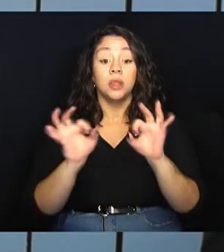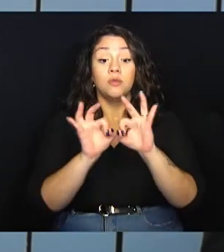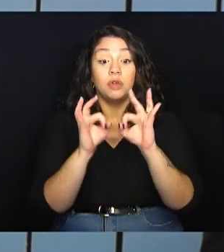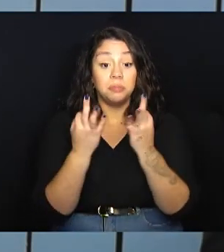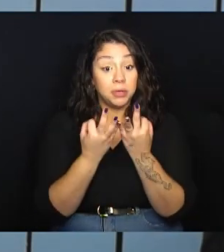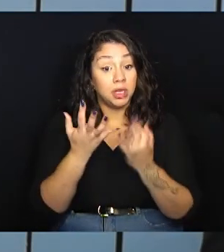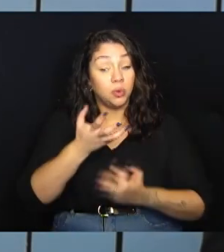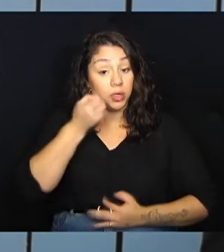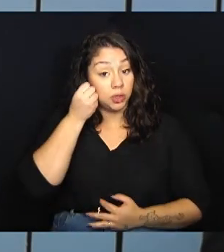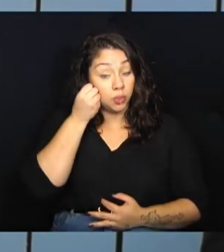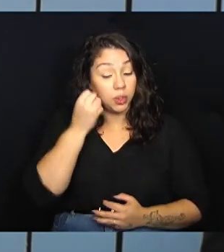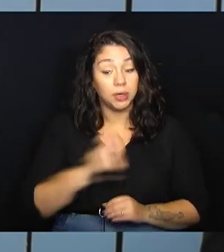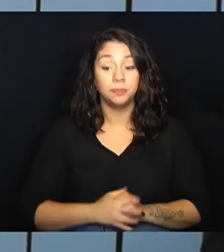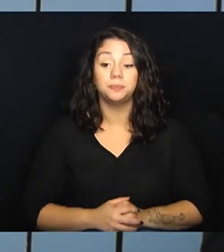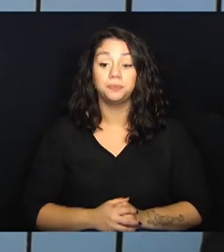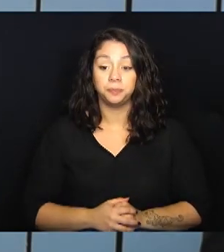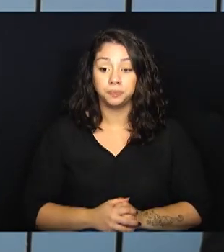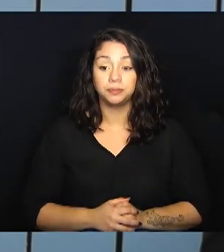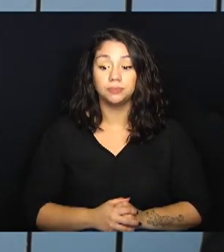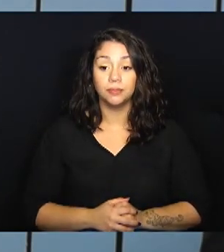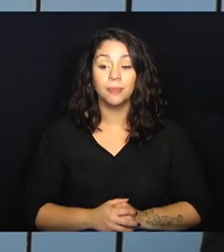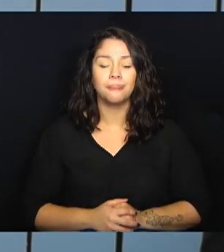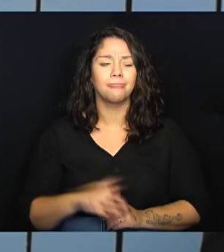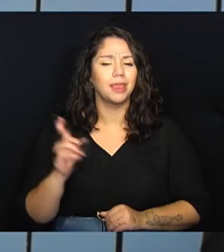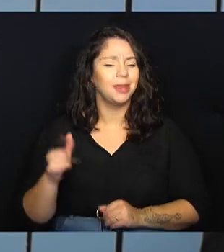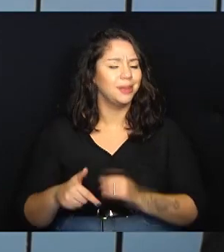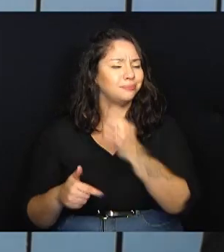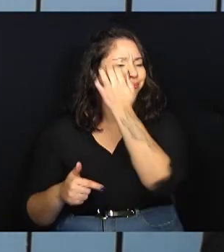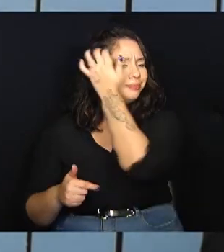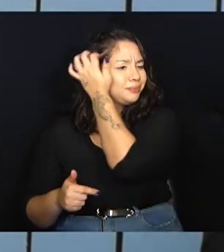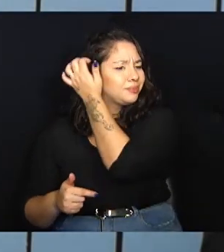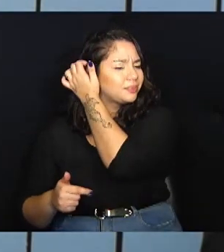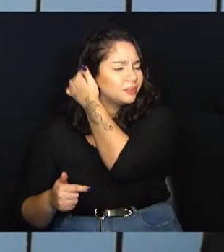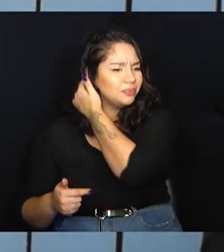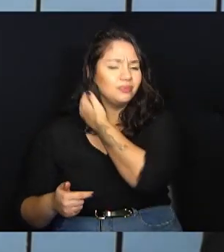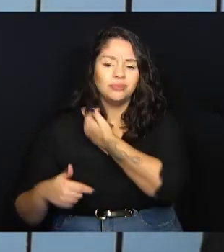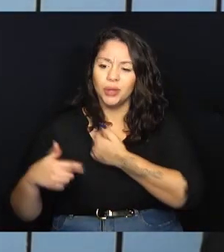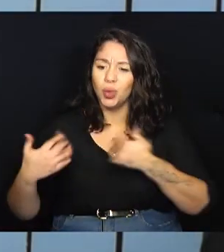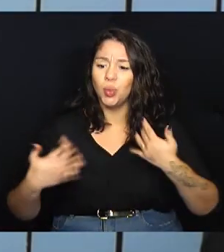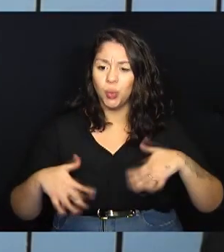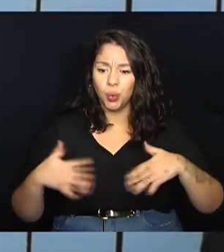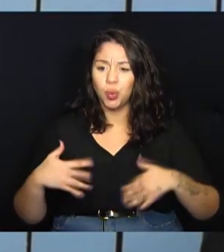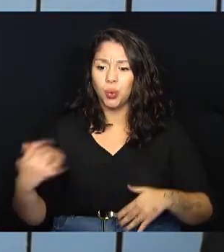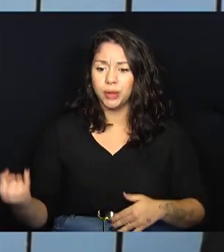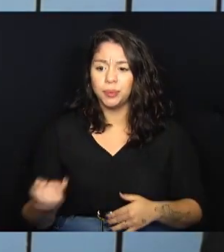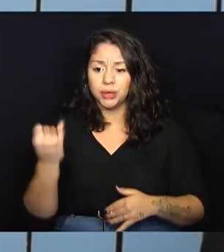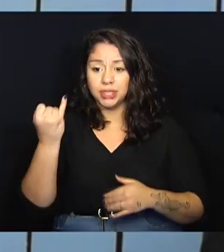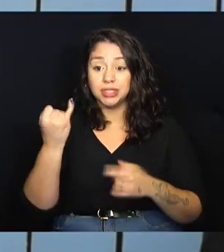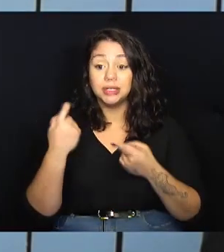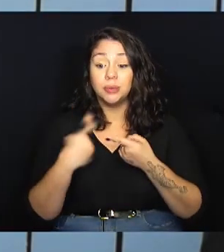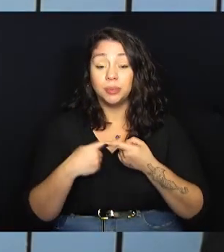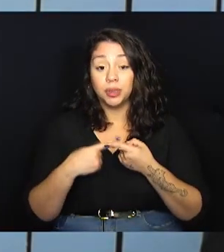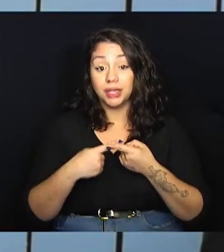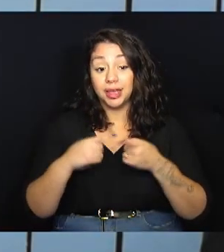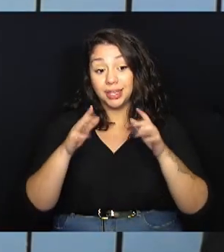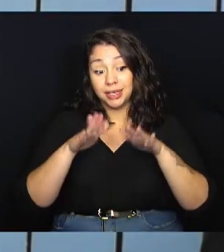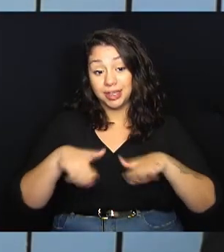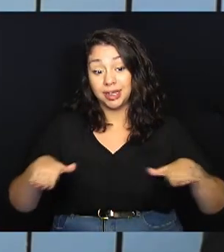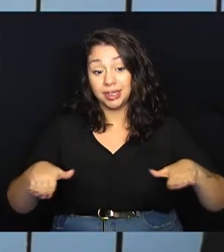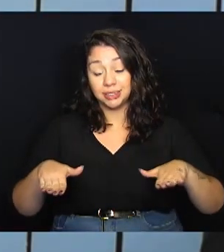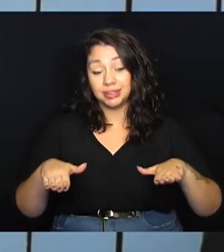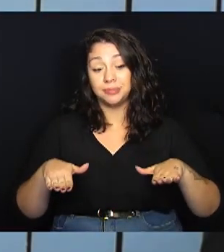acolhedora é de extrema importância e relevância, porque a criança, quando ela tem que